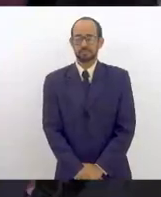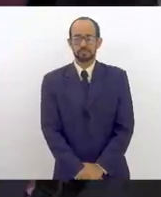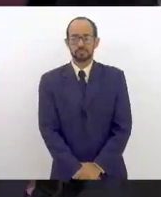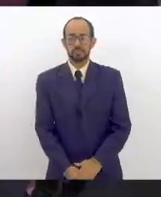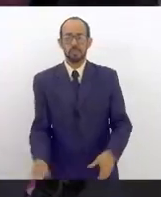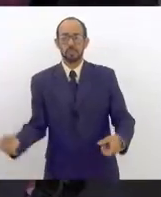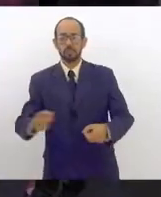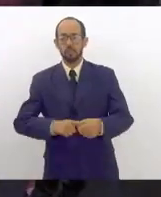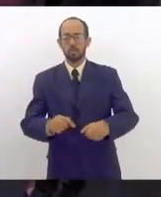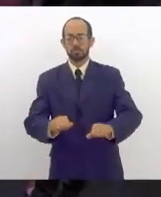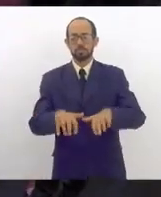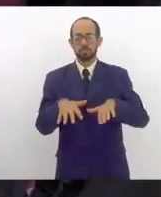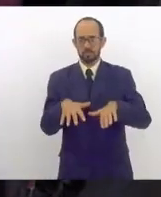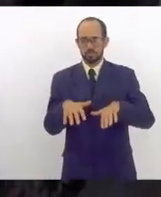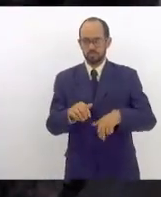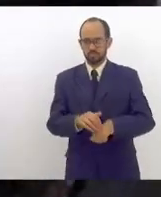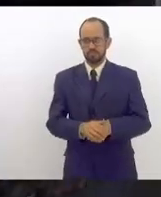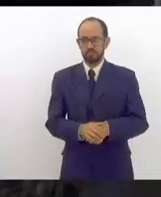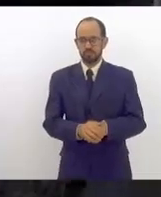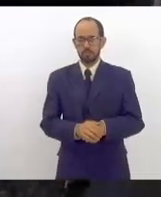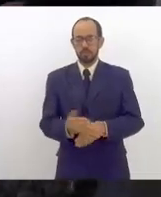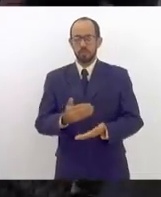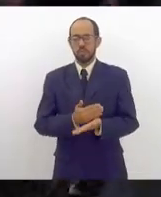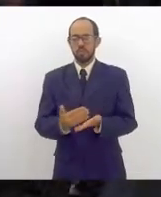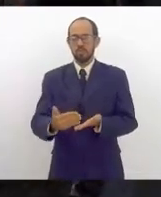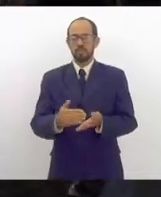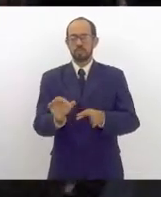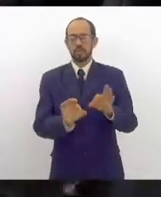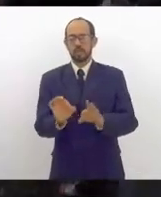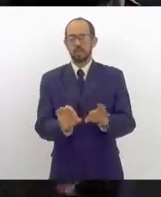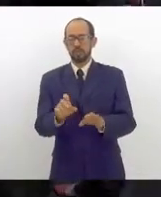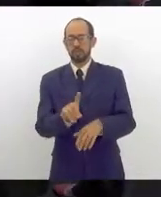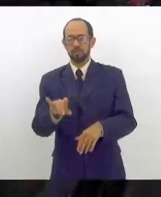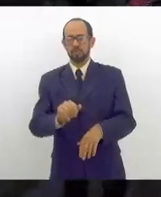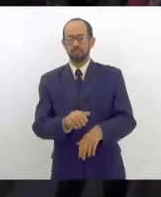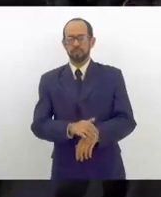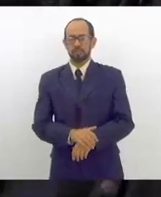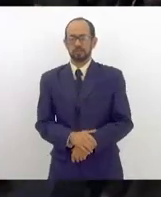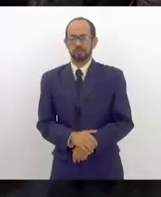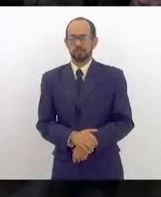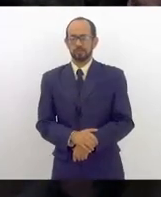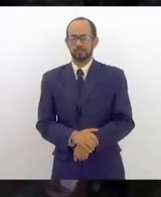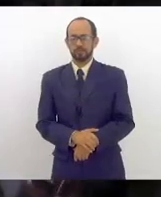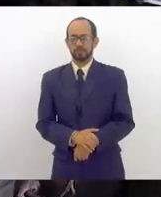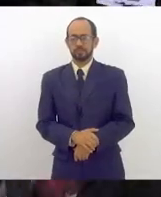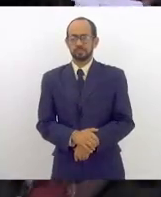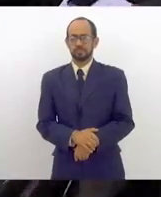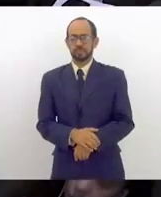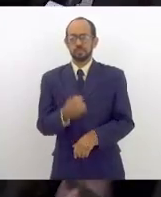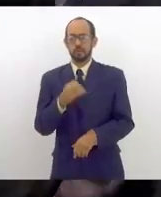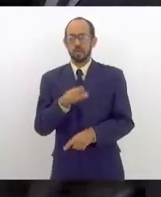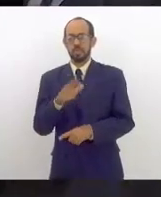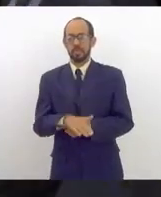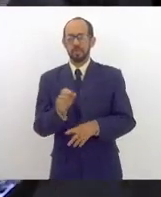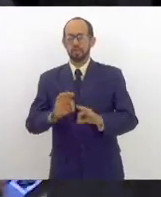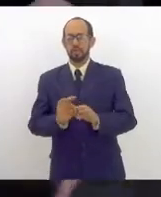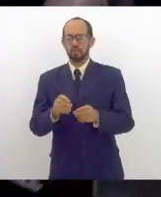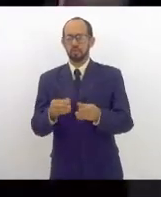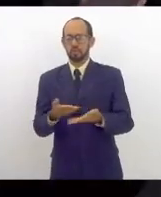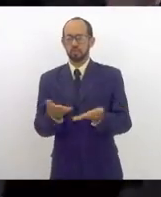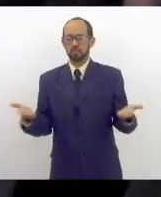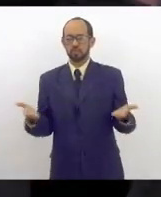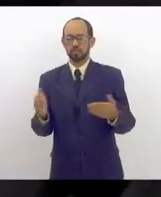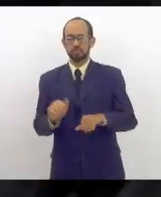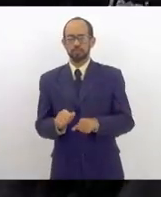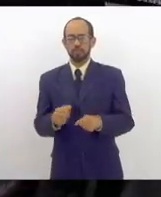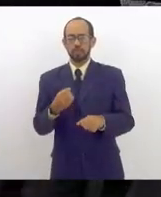Está reaberta a sessão. Passa-se a ordem do dia. Boa tarde a todas e todos. Boa